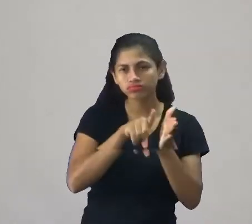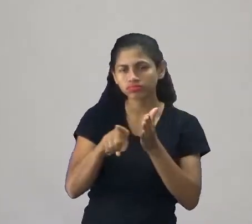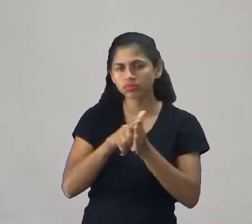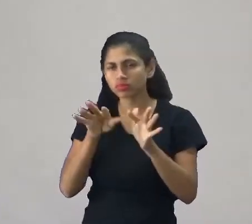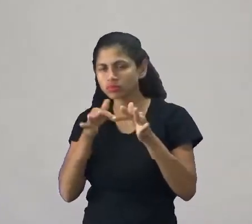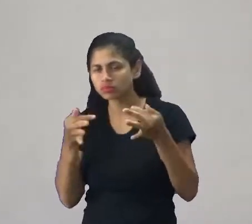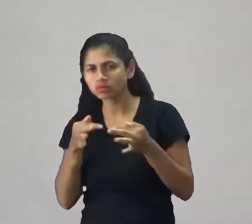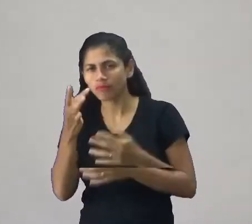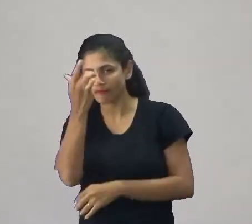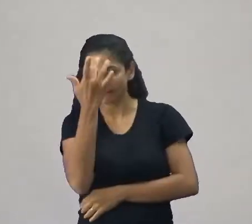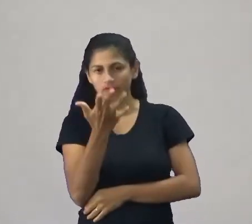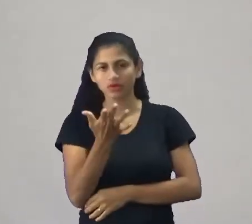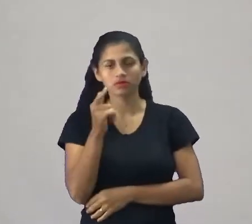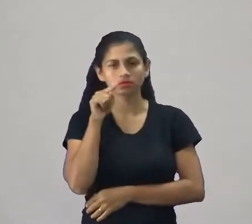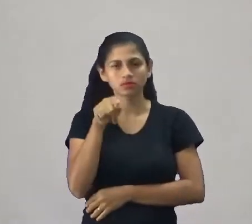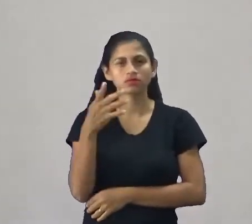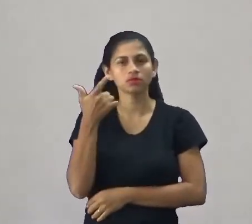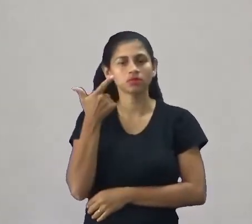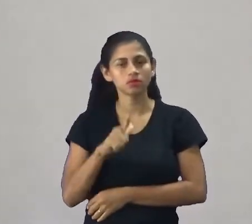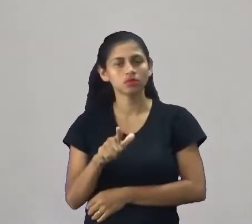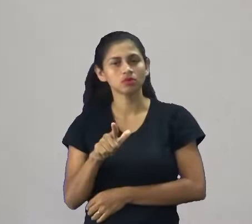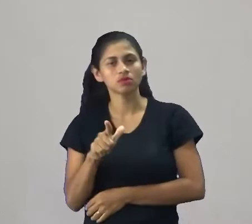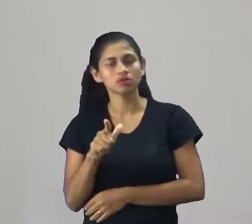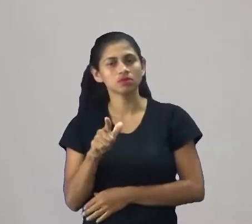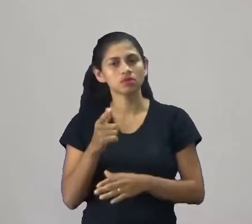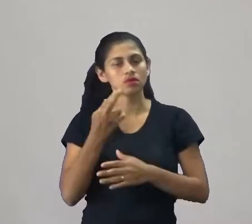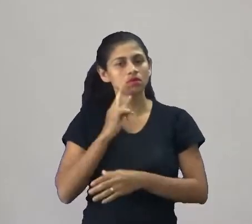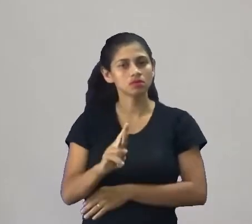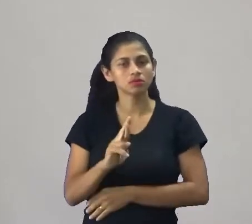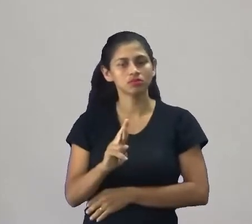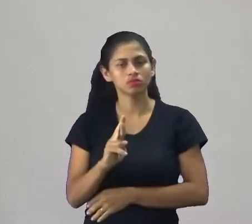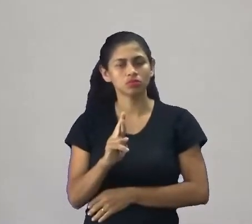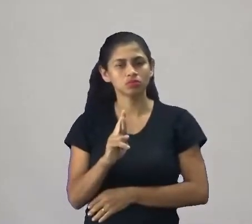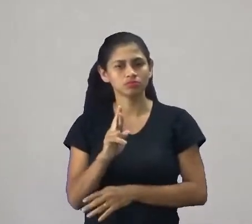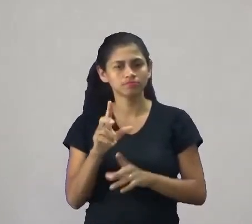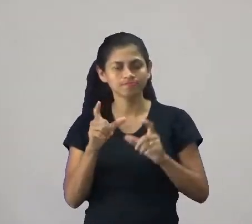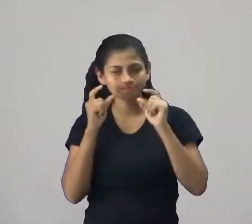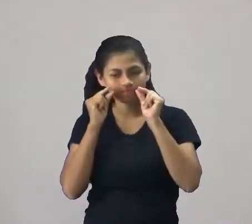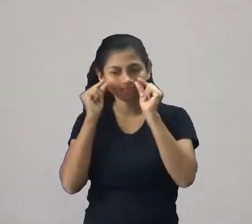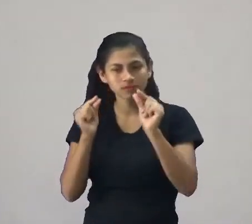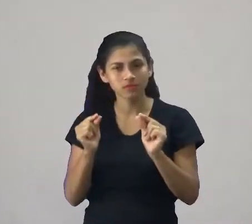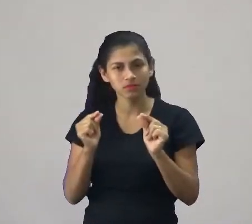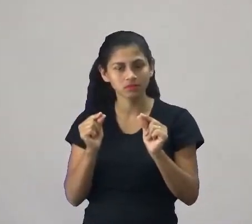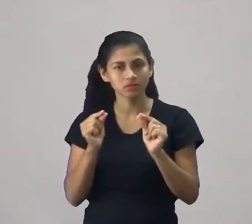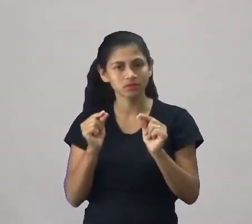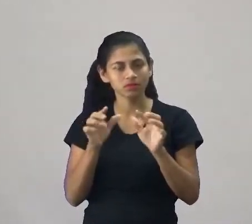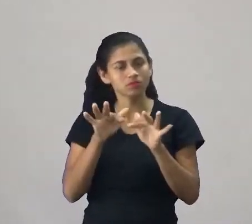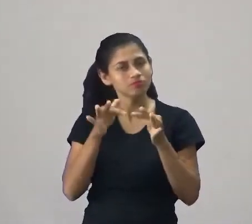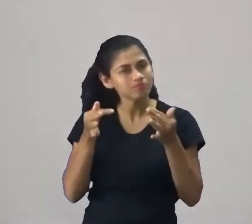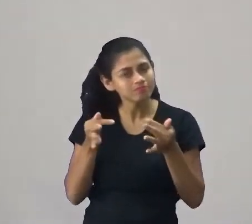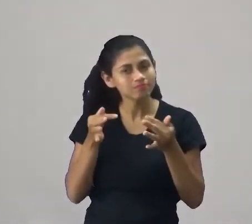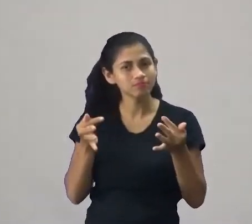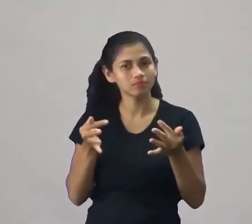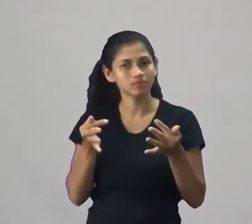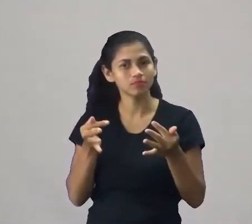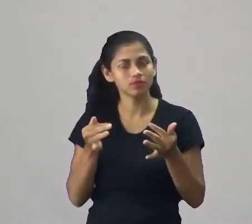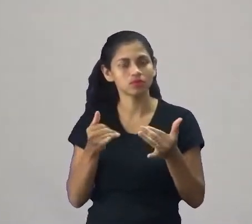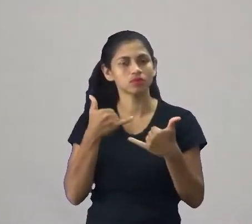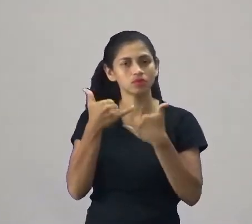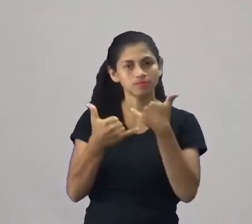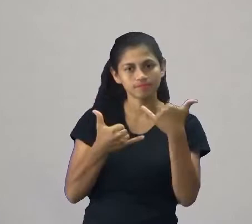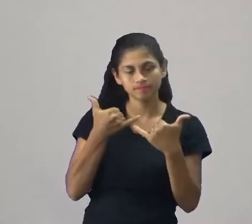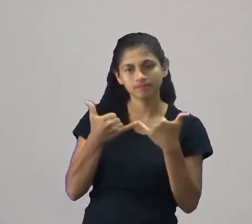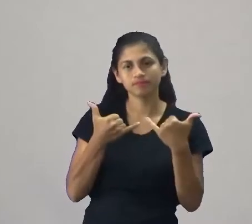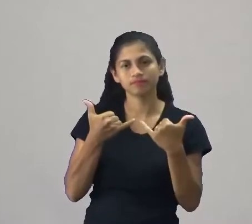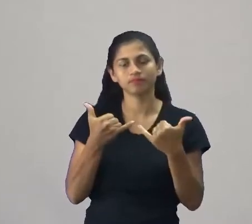simples, fáceis, que você consegue gabaritar apenas prestando atenção nas minuâncias, nos mínimos detalhes sobre os jogos e brincadeiras